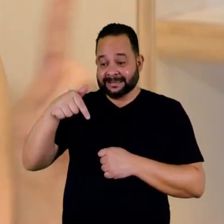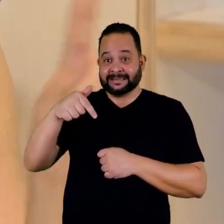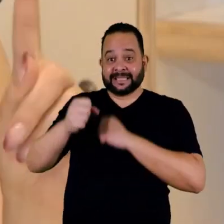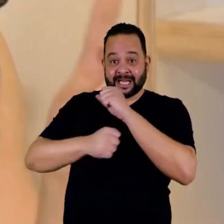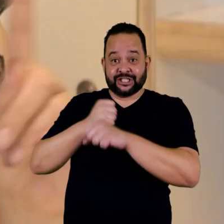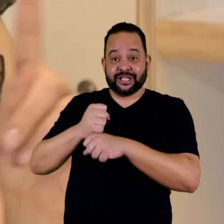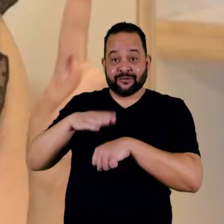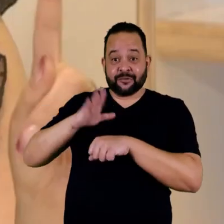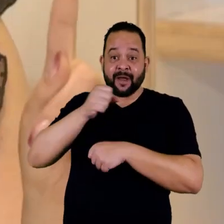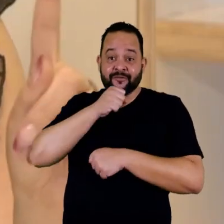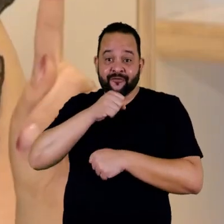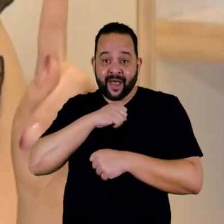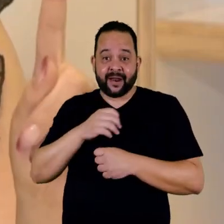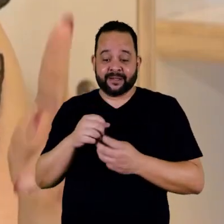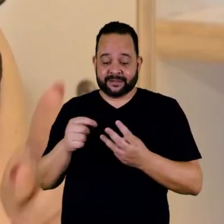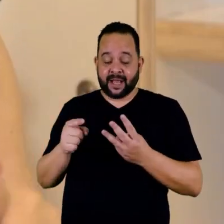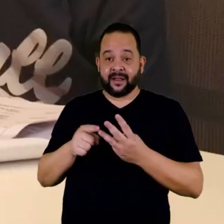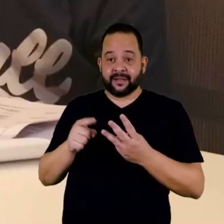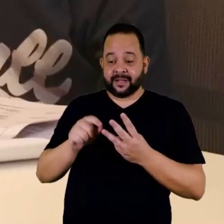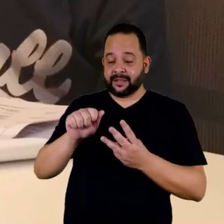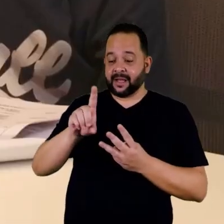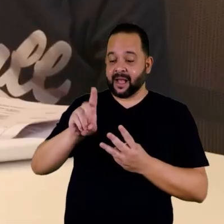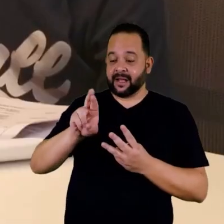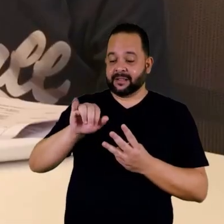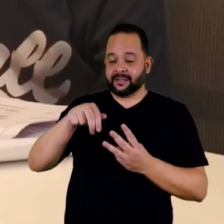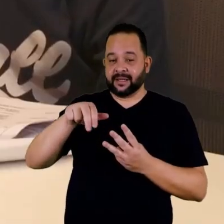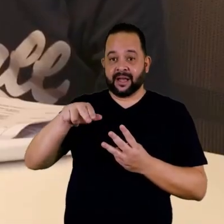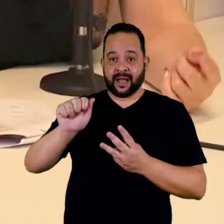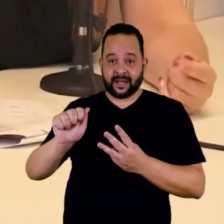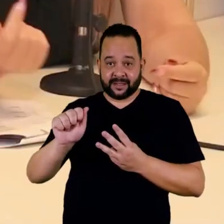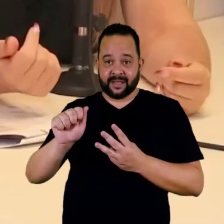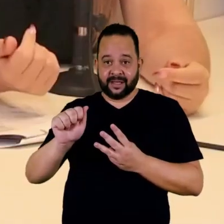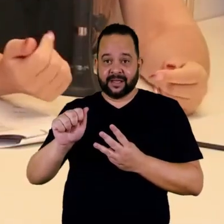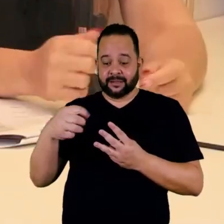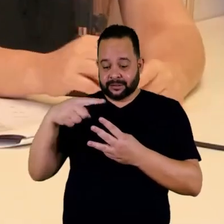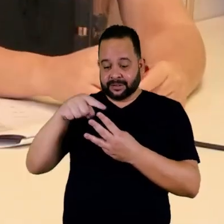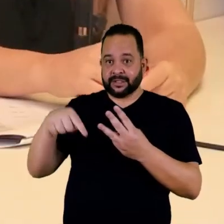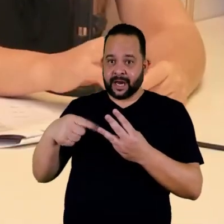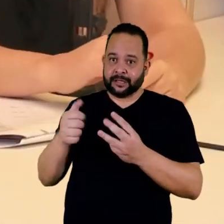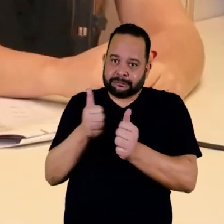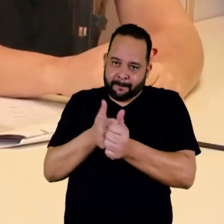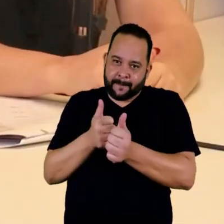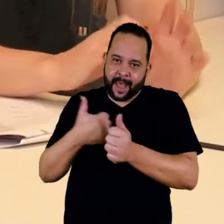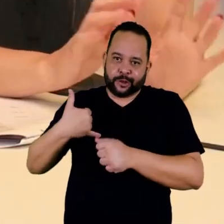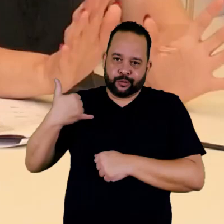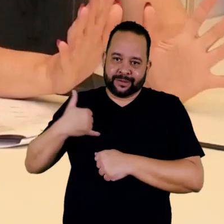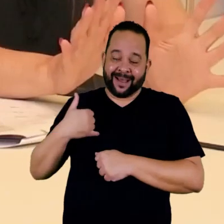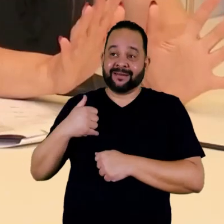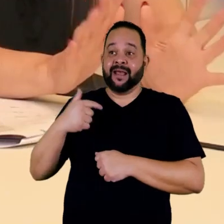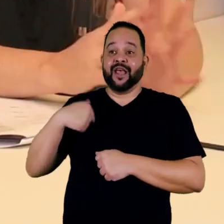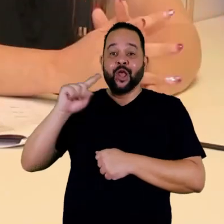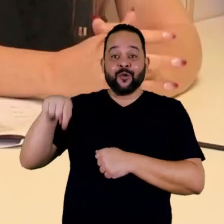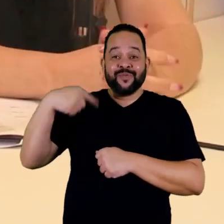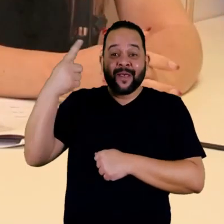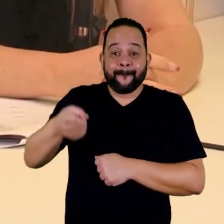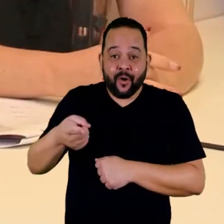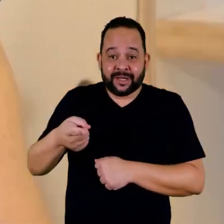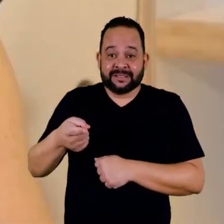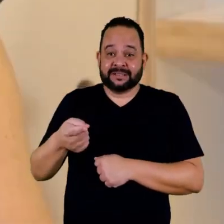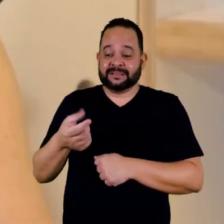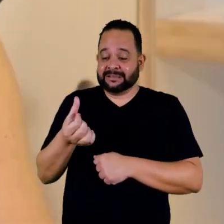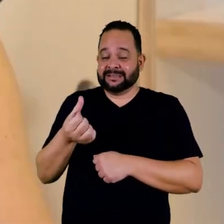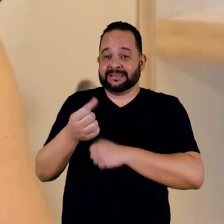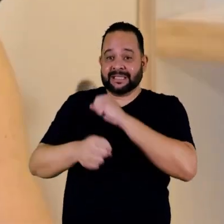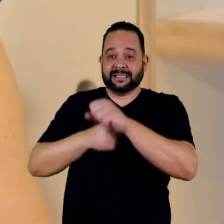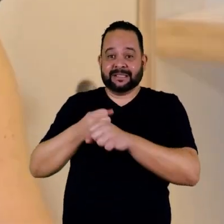que eu então elas são próximas e eu vho 6 anos depois não foi fácil eh